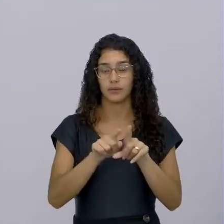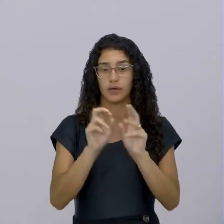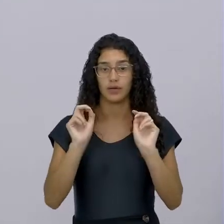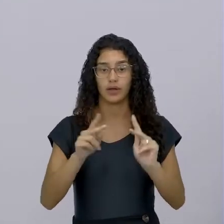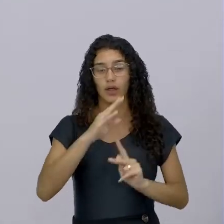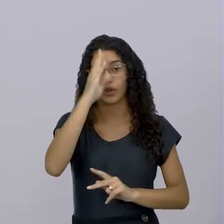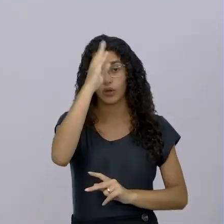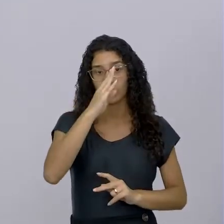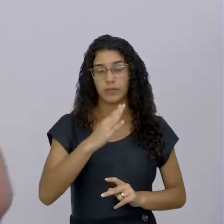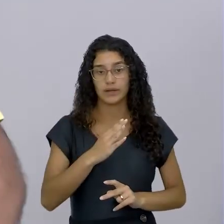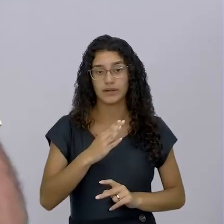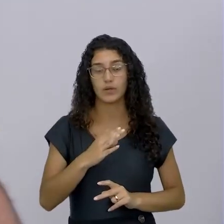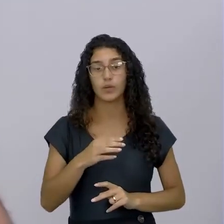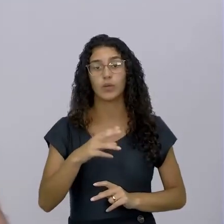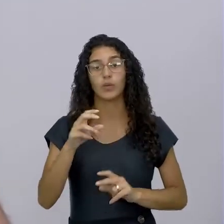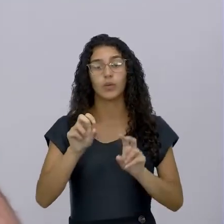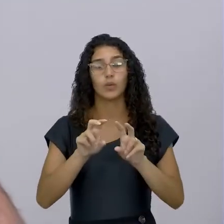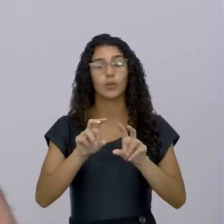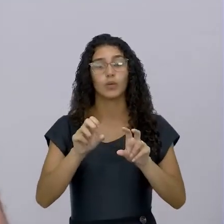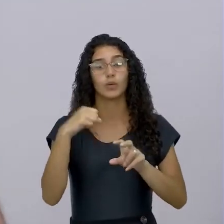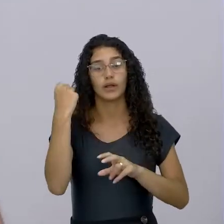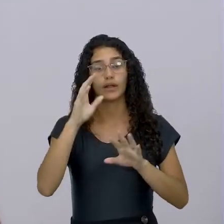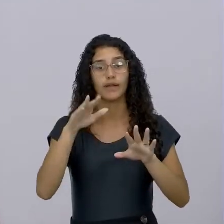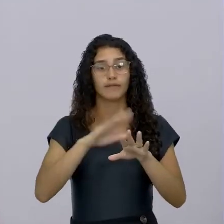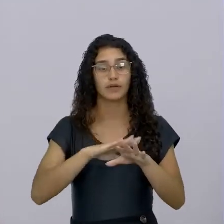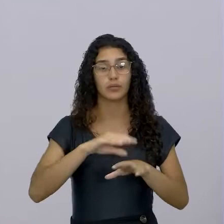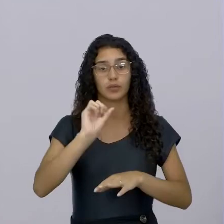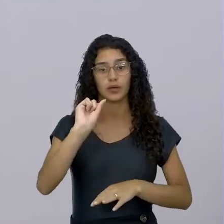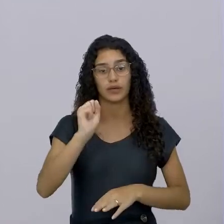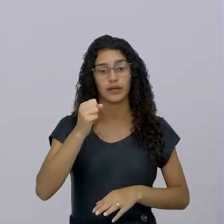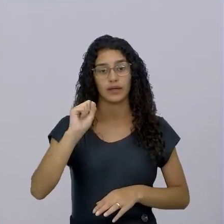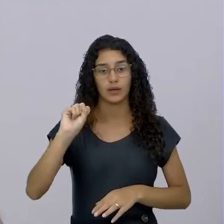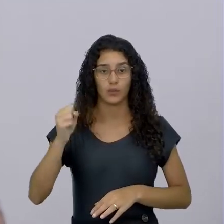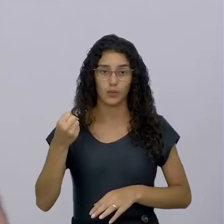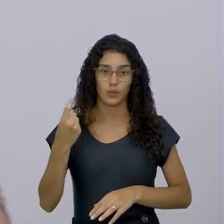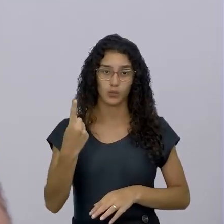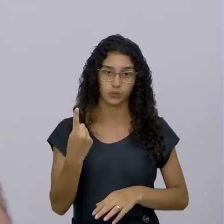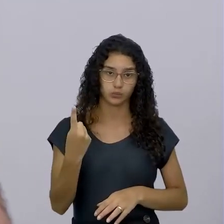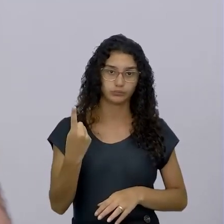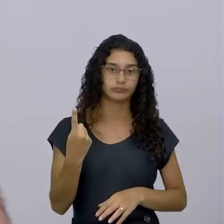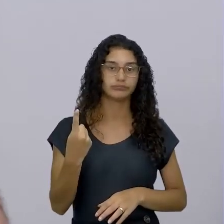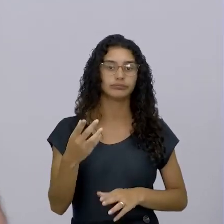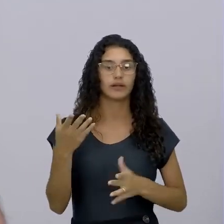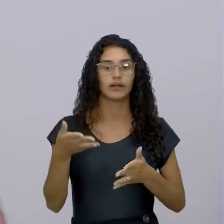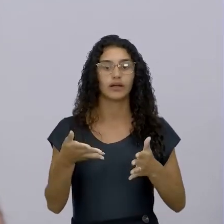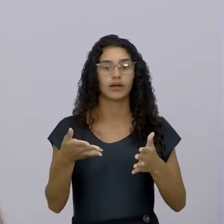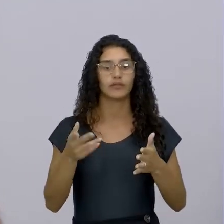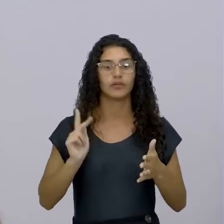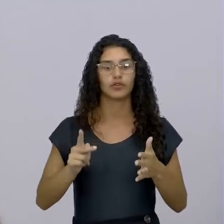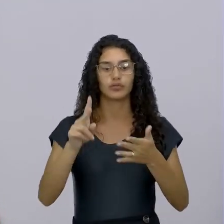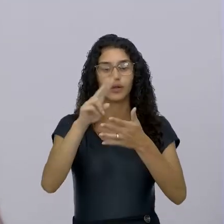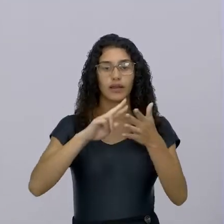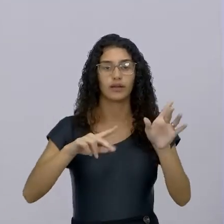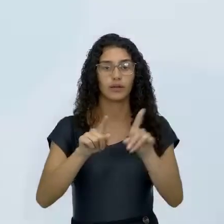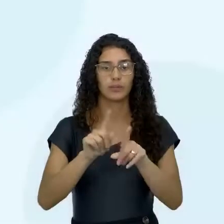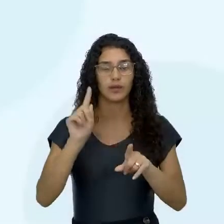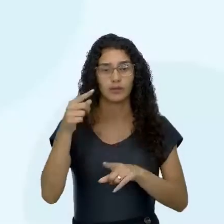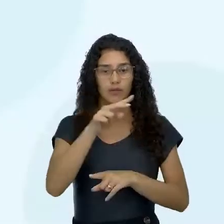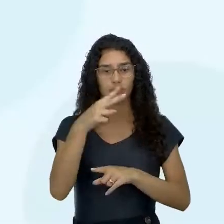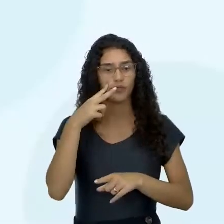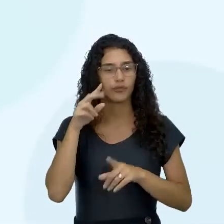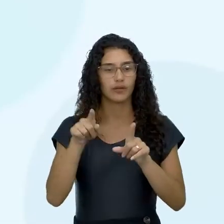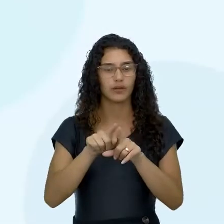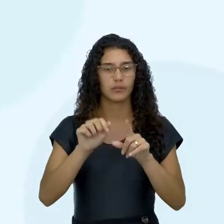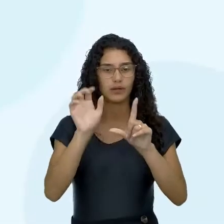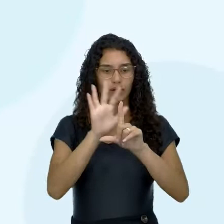No Brasil, o Senado é composto por 81 senadores, né? Então, agora eu vou continuar lendo aqui, logo vocês vão ver aí